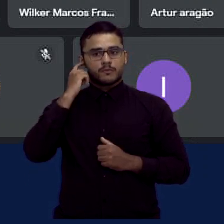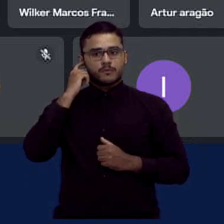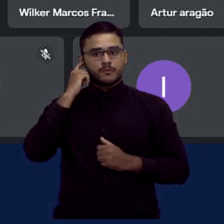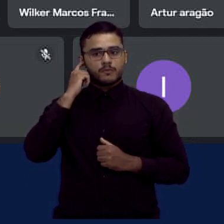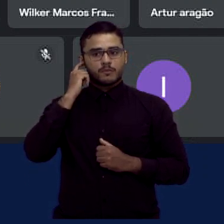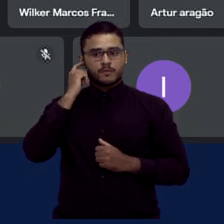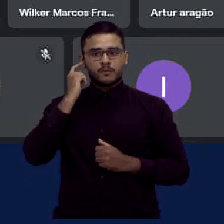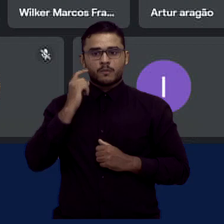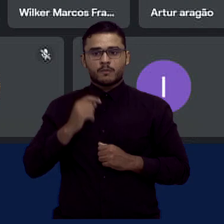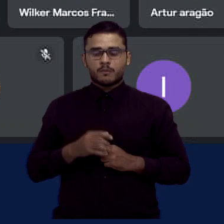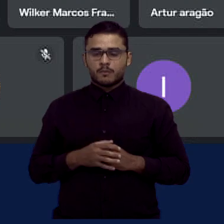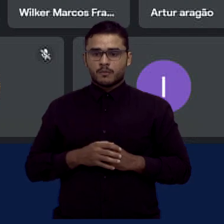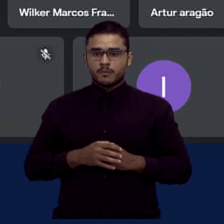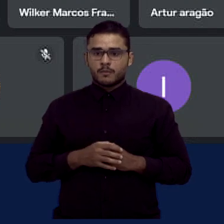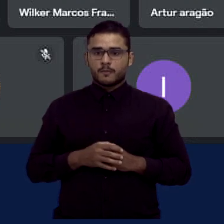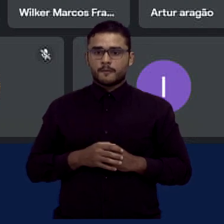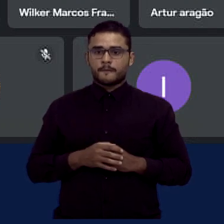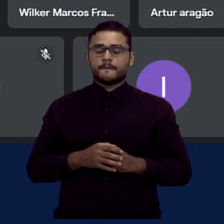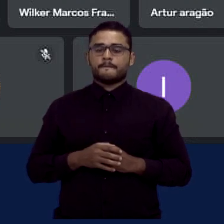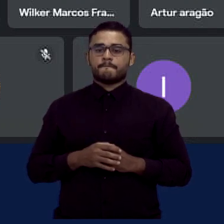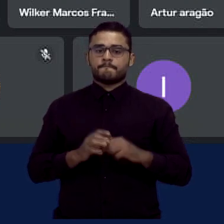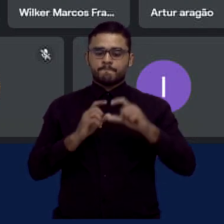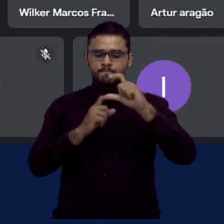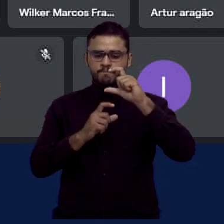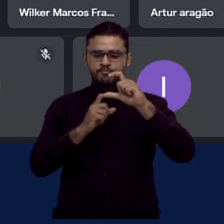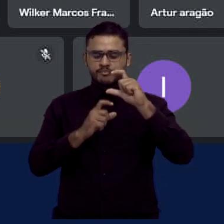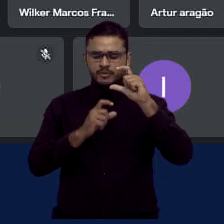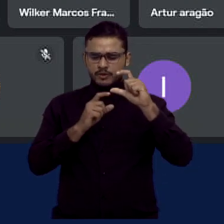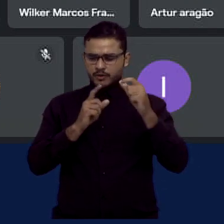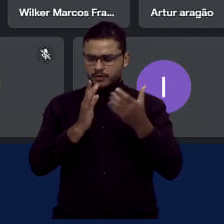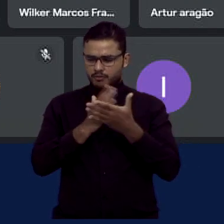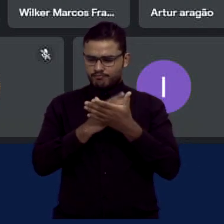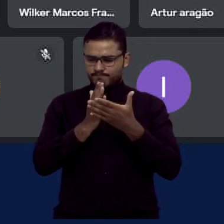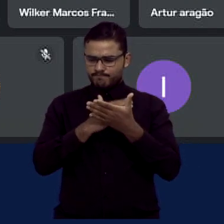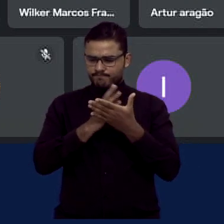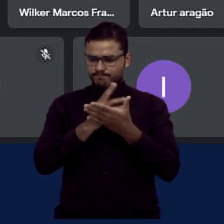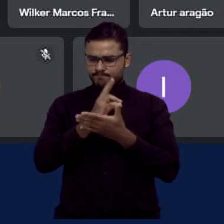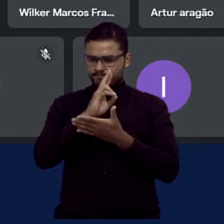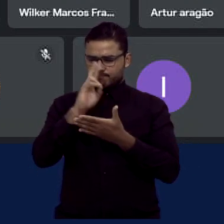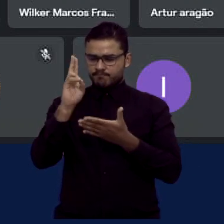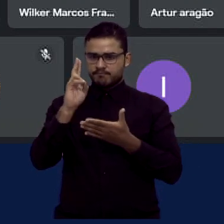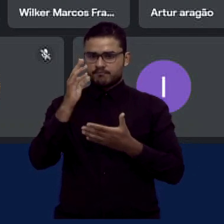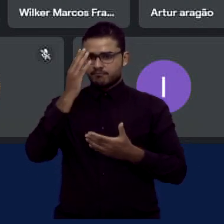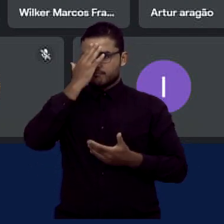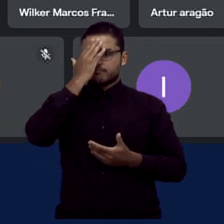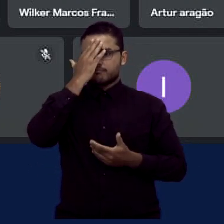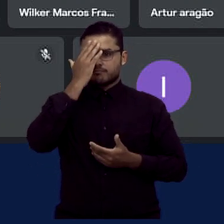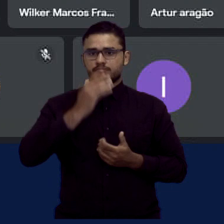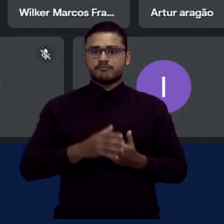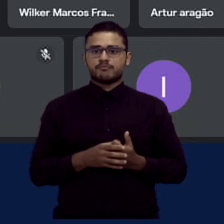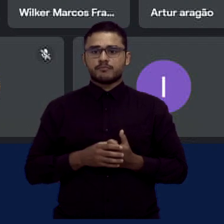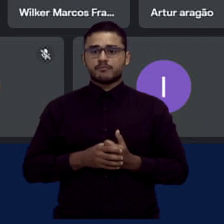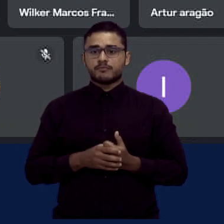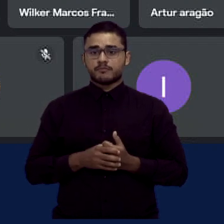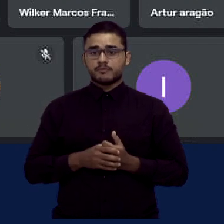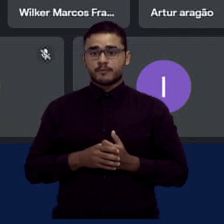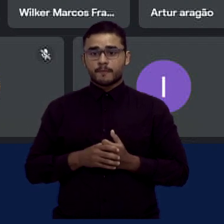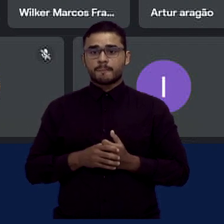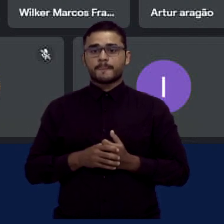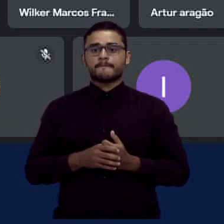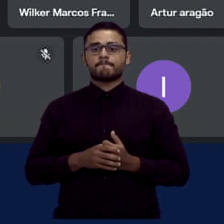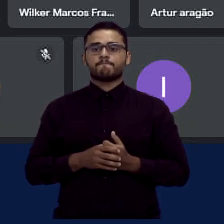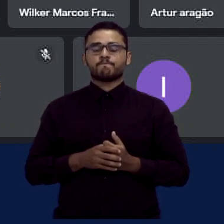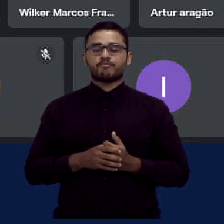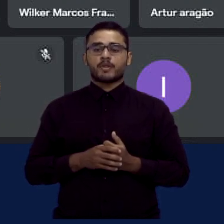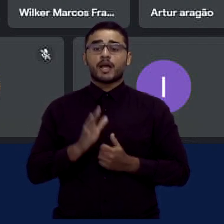Eu não lembro agora se é Nova York ou se é... Eu não lembro, não vou lembrar. Ou se é Pessoas Invisíveis, não lembro. Mas o que tem é